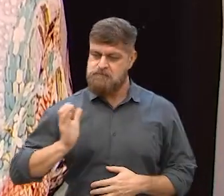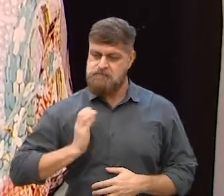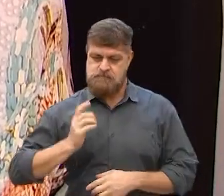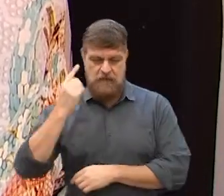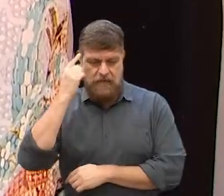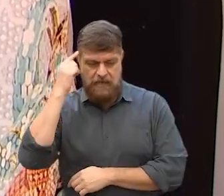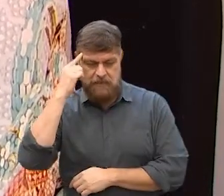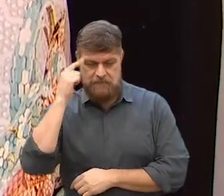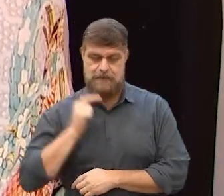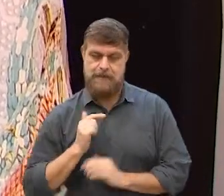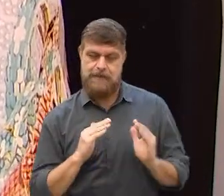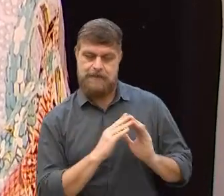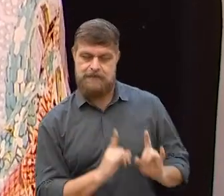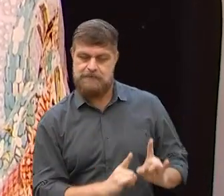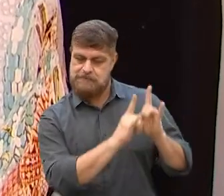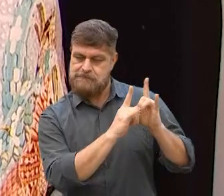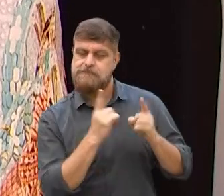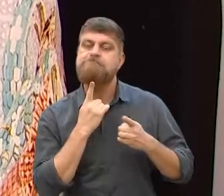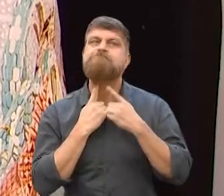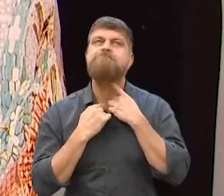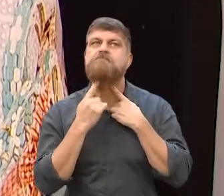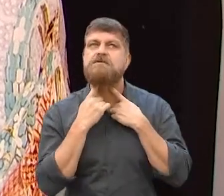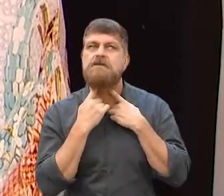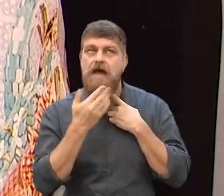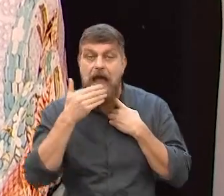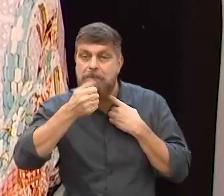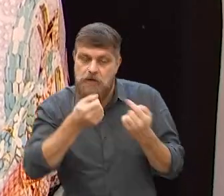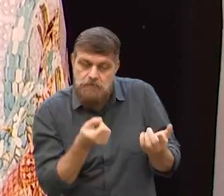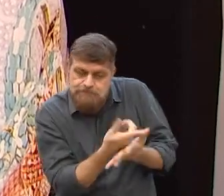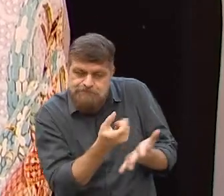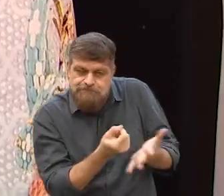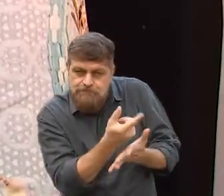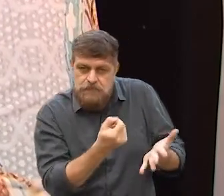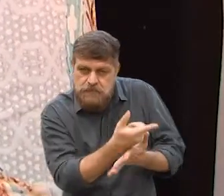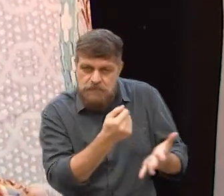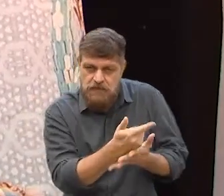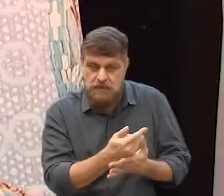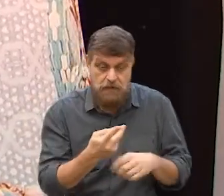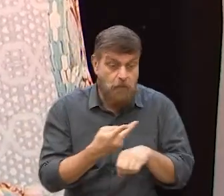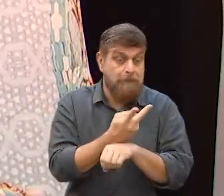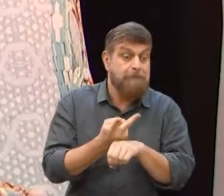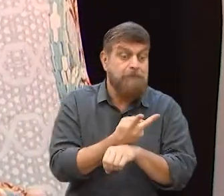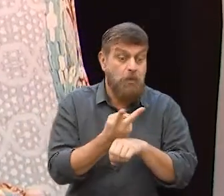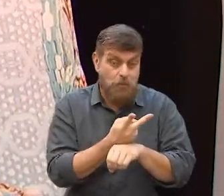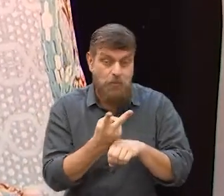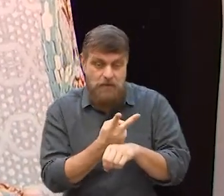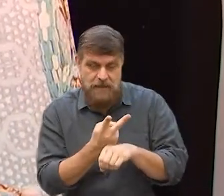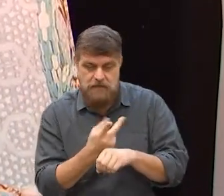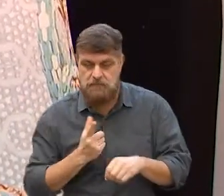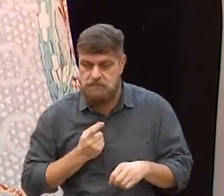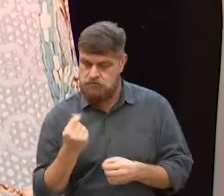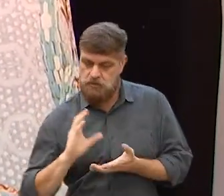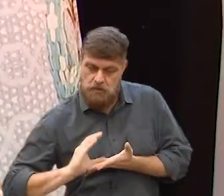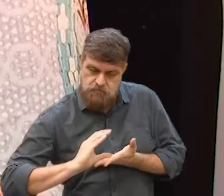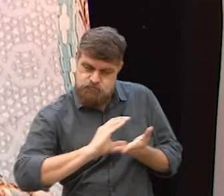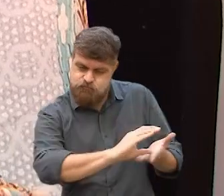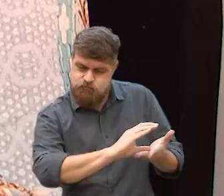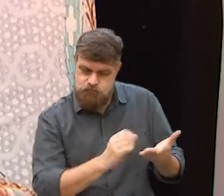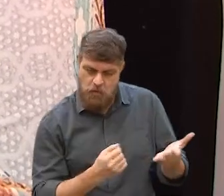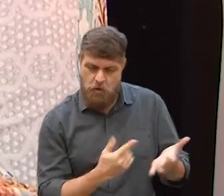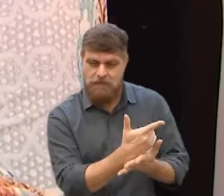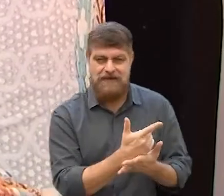eu tive uma experiência muito boa de aprendizado nisso, né? E até que depois